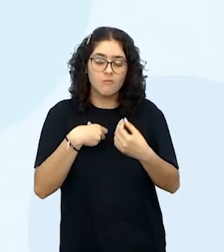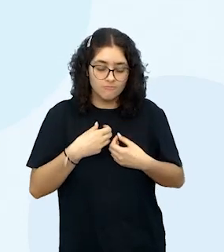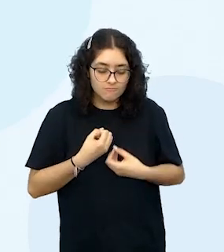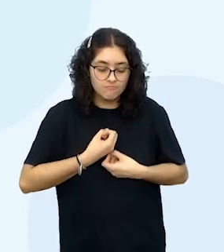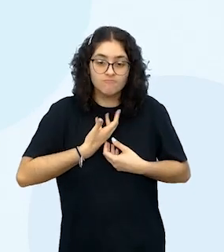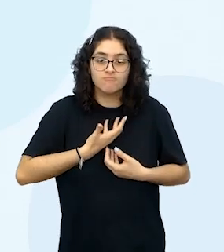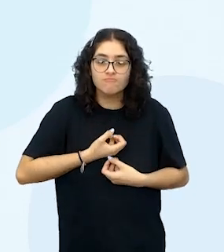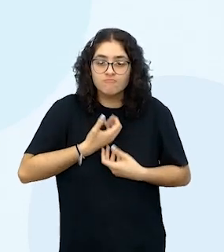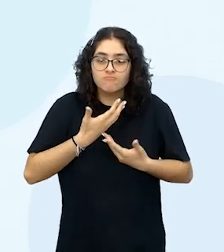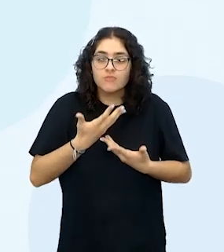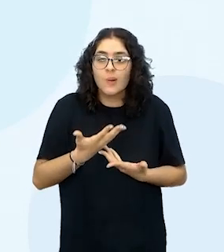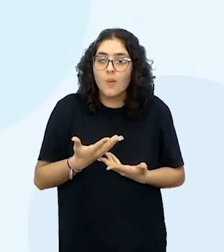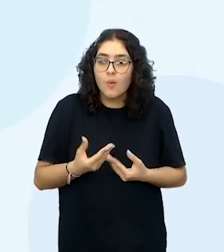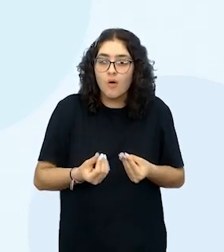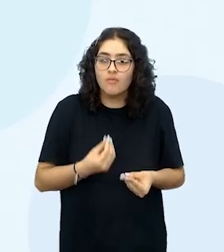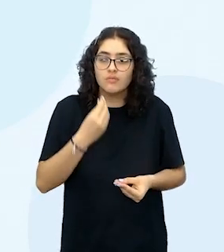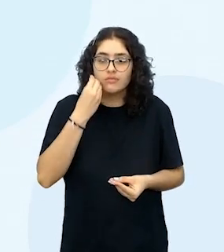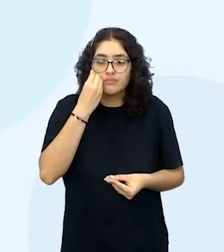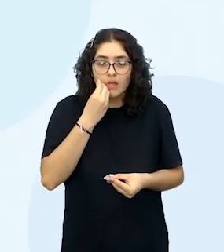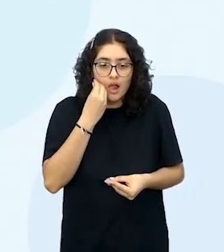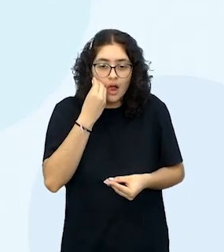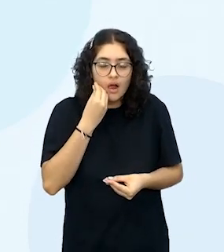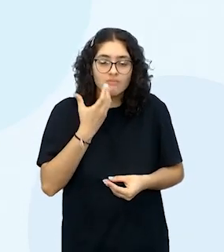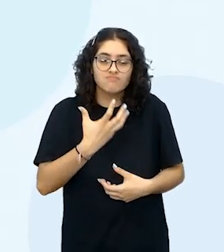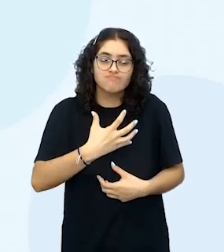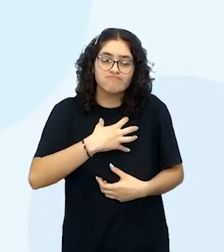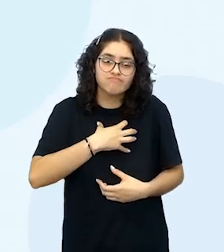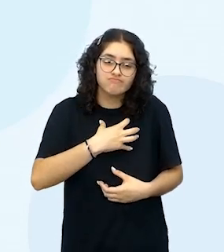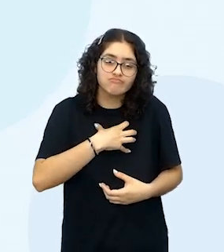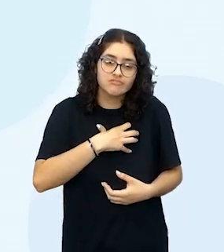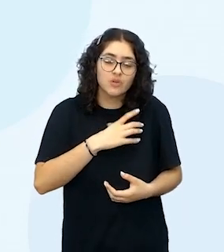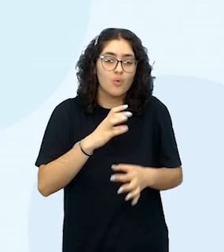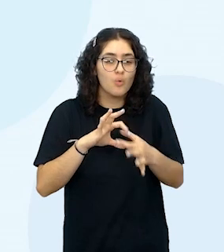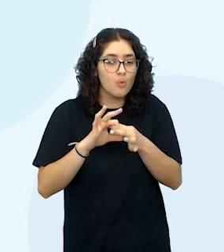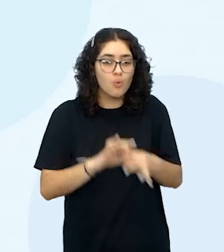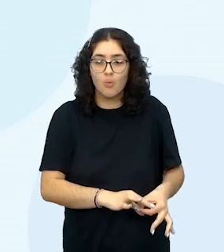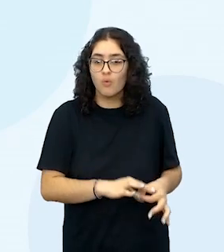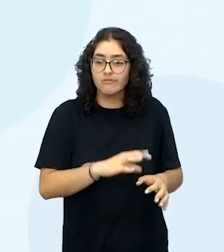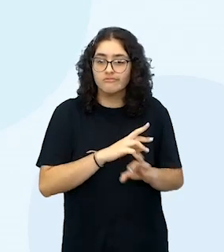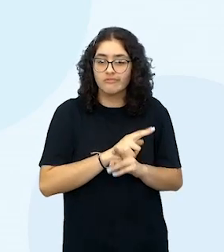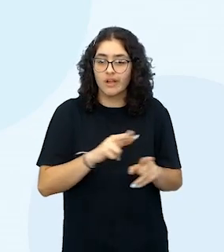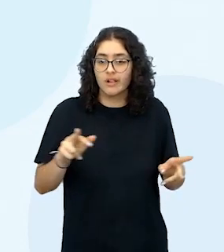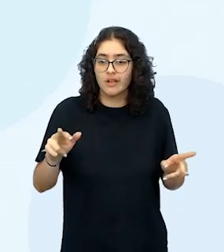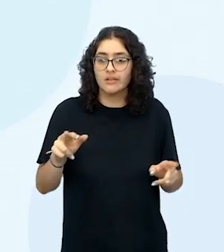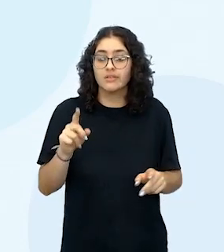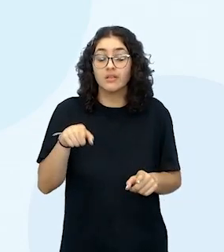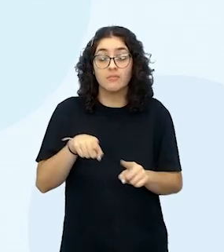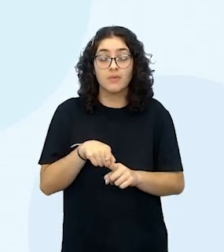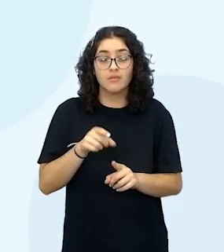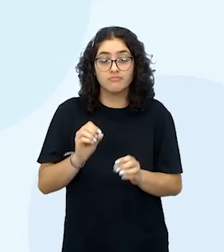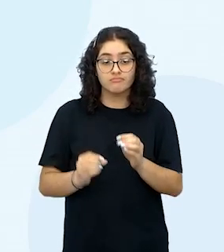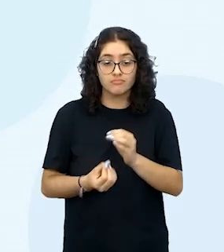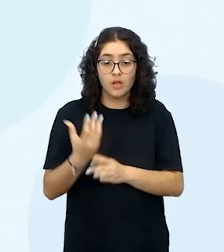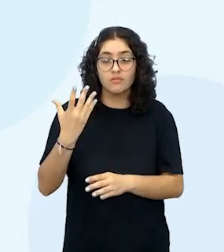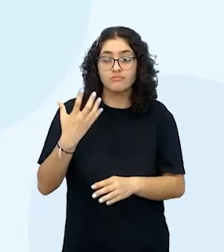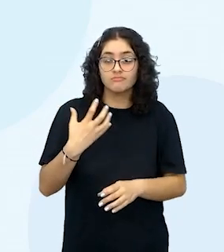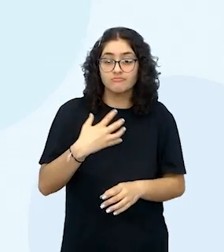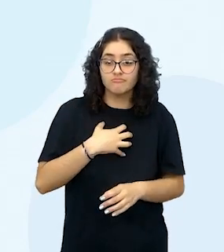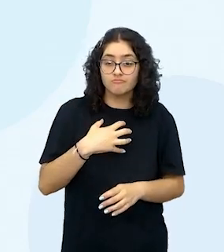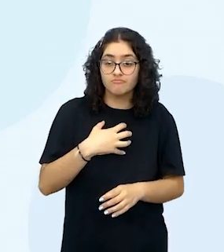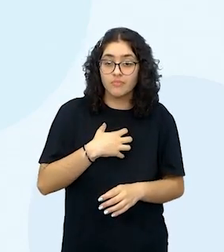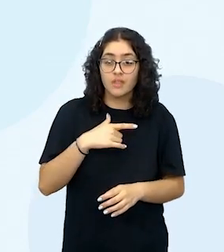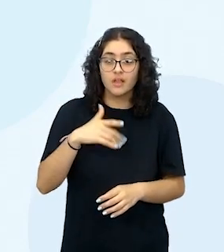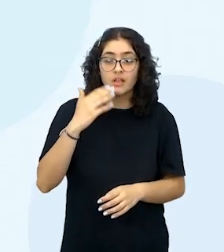partilhar informações, experiências, ideias e sentimentos em diferentes contextos e produzir sentidos que levem